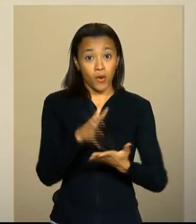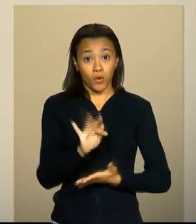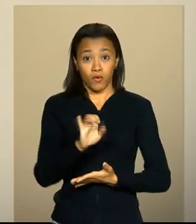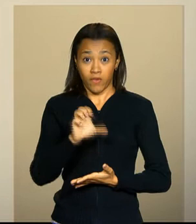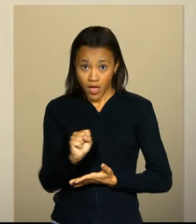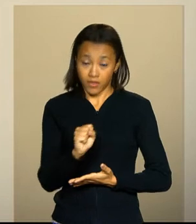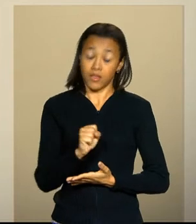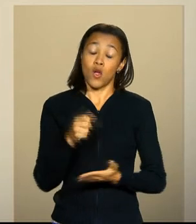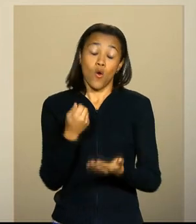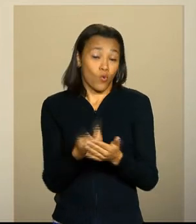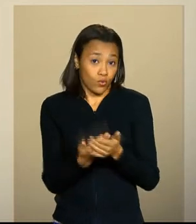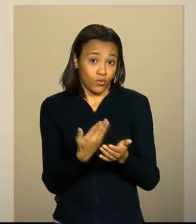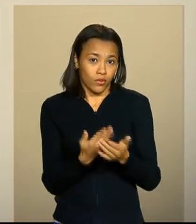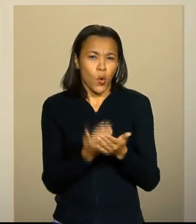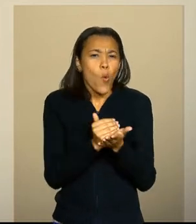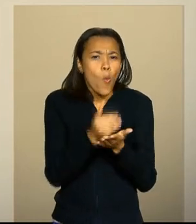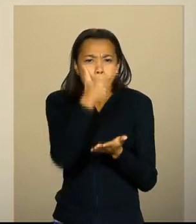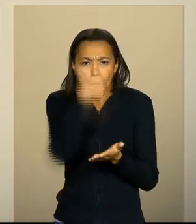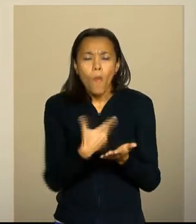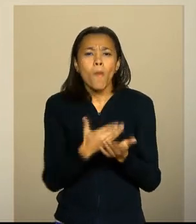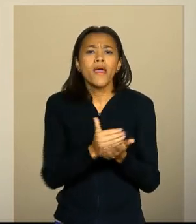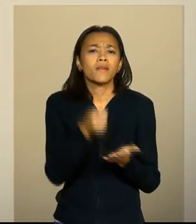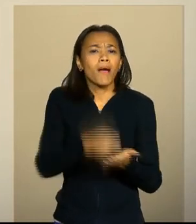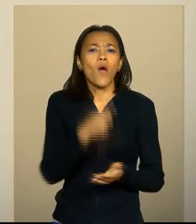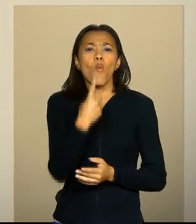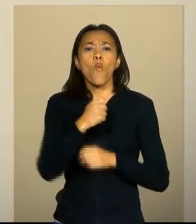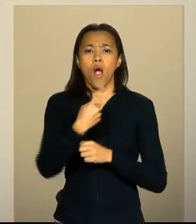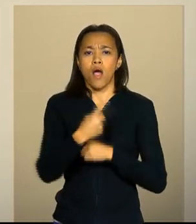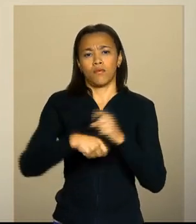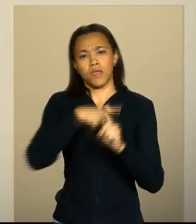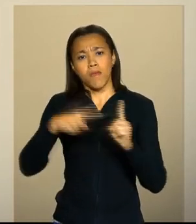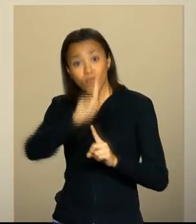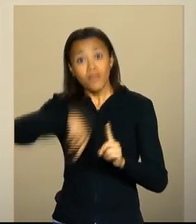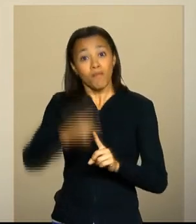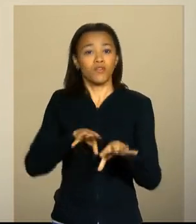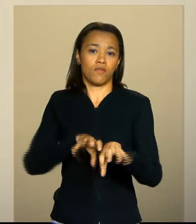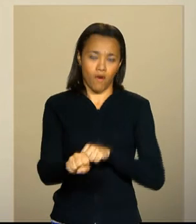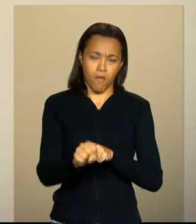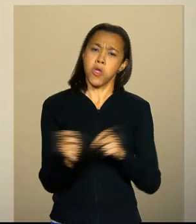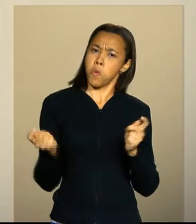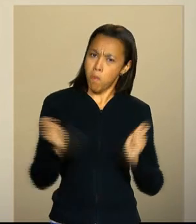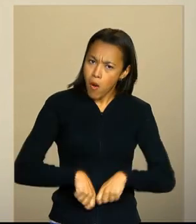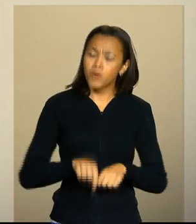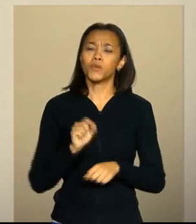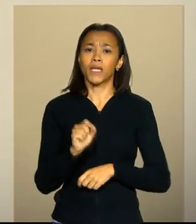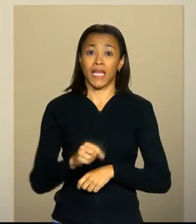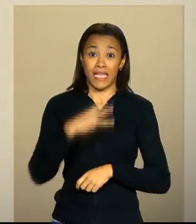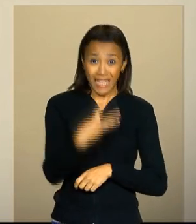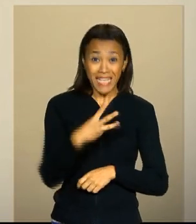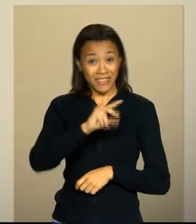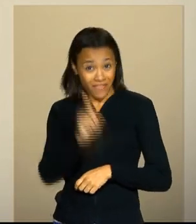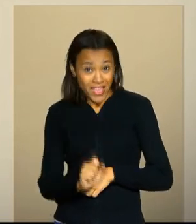O estudante começa a pagar o financiamento apenas um ano e meio depois de formado e pode levar